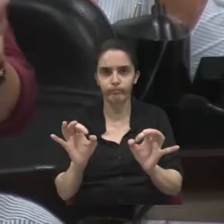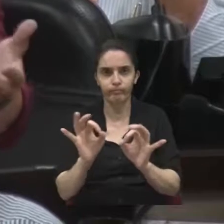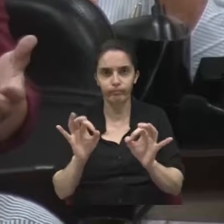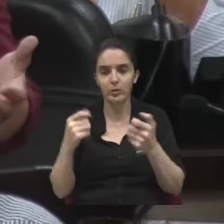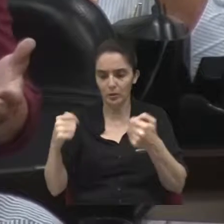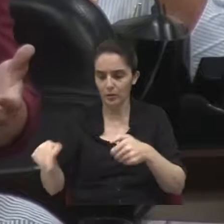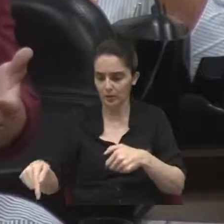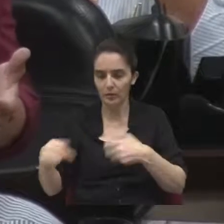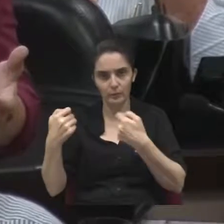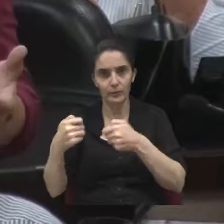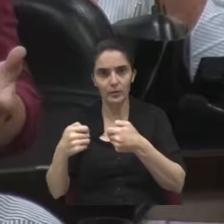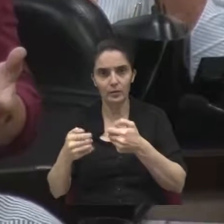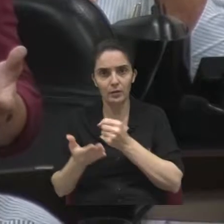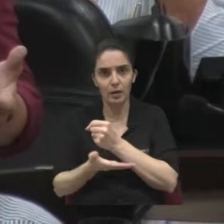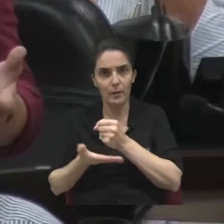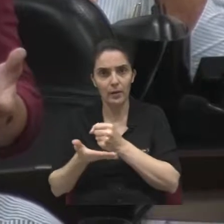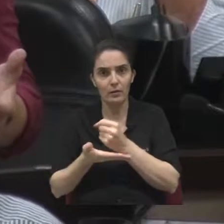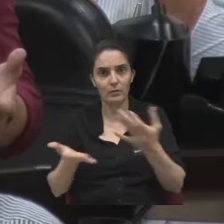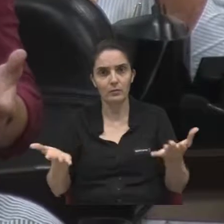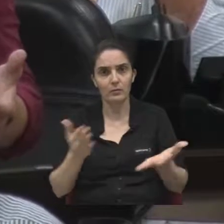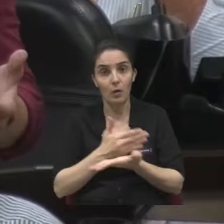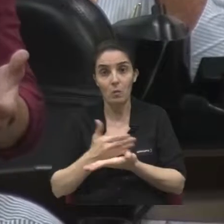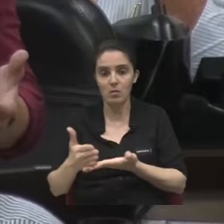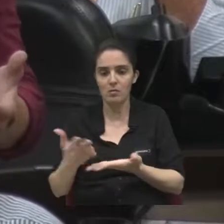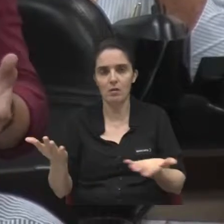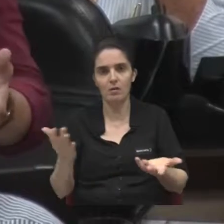a começar.